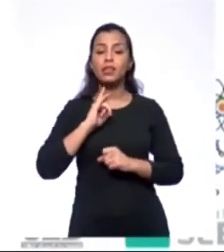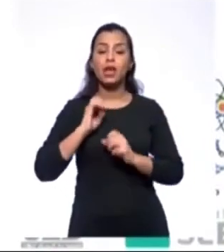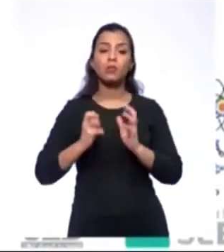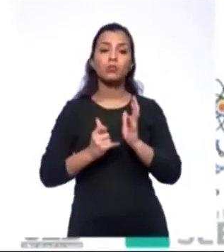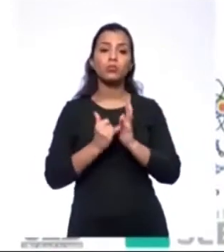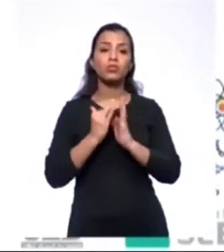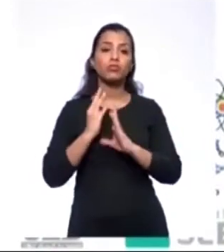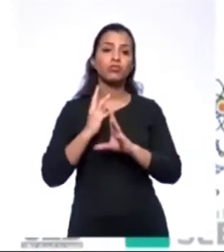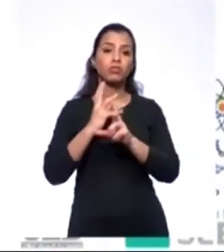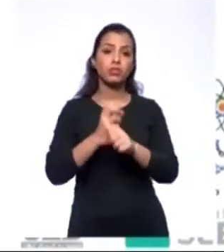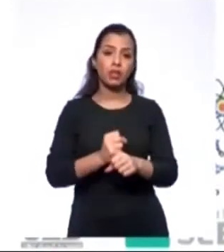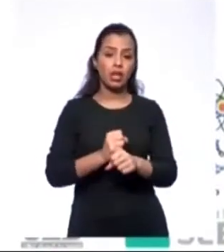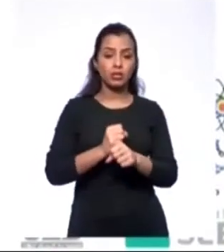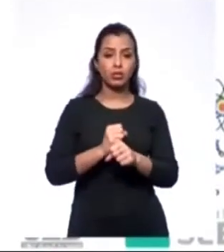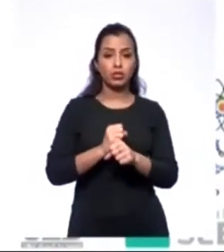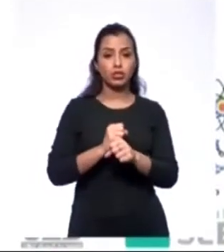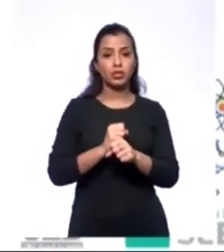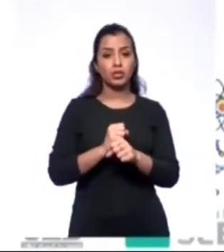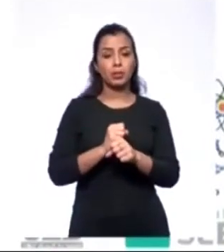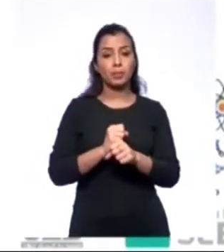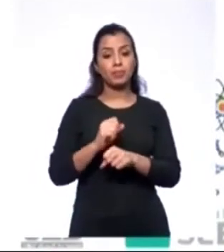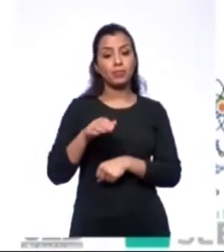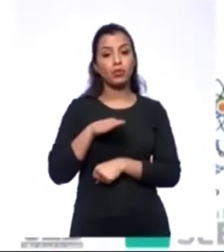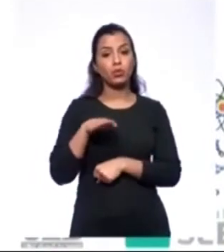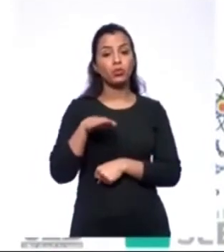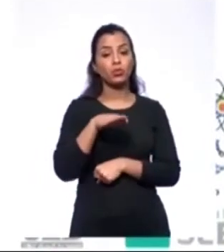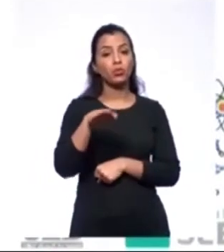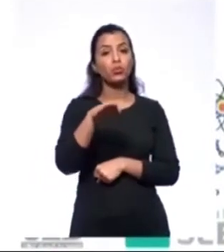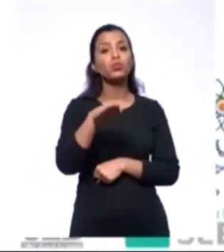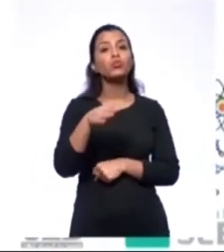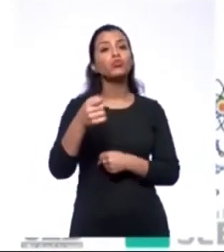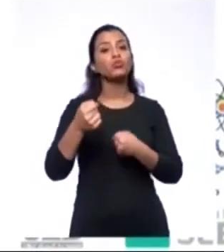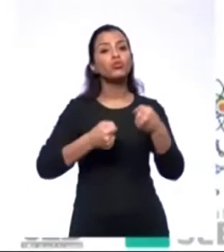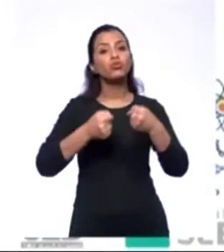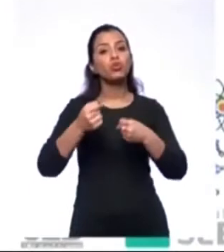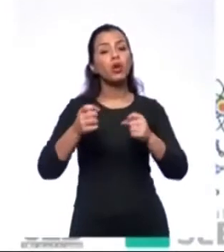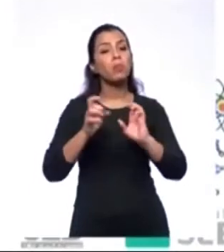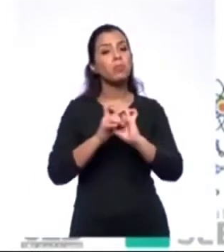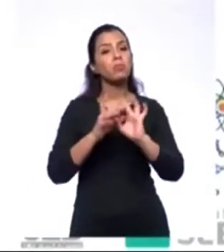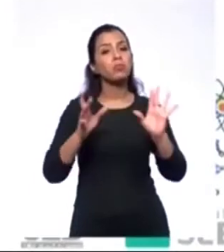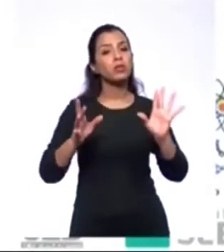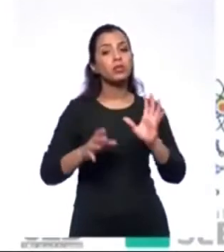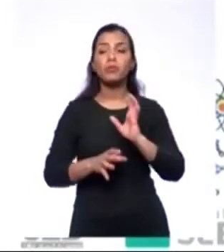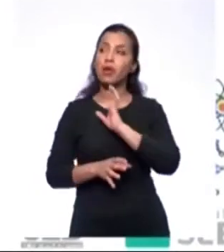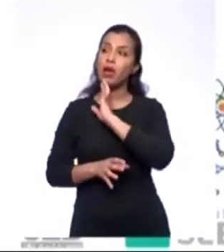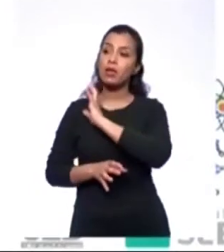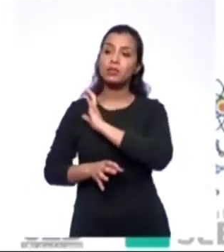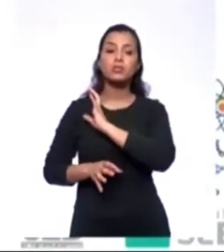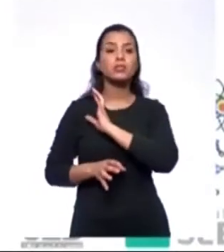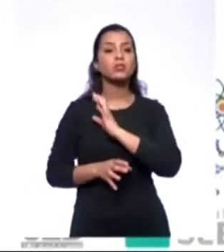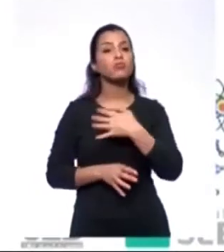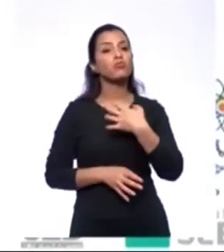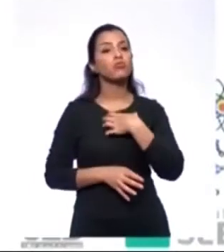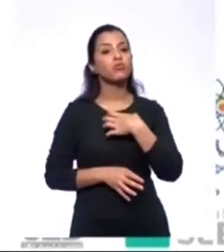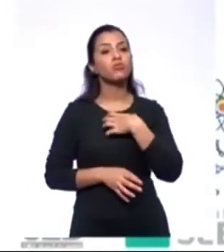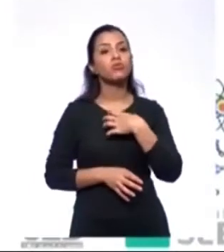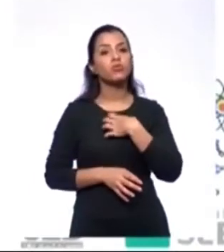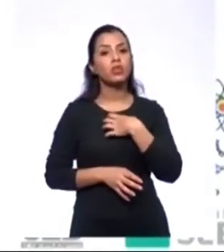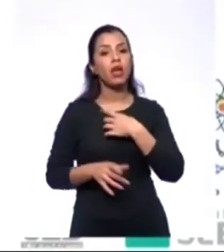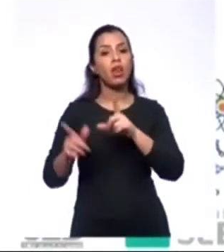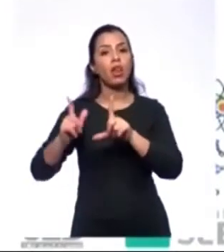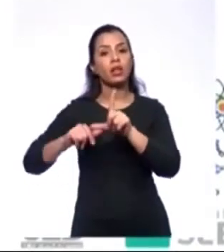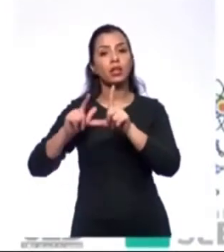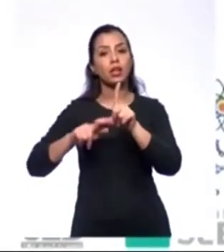total de placas de veículos é de automóveis disponíveis nesse formato no caso letra